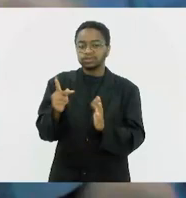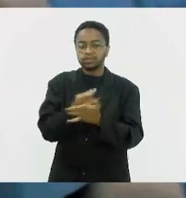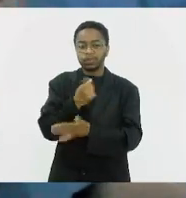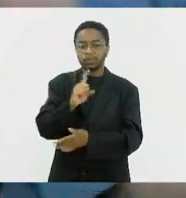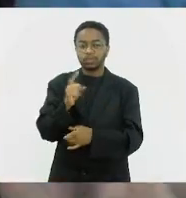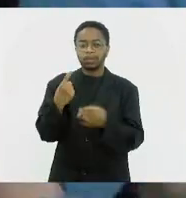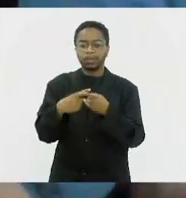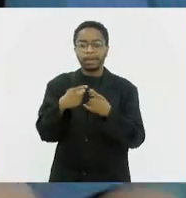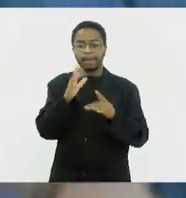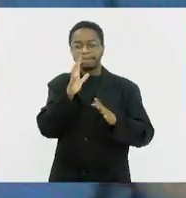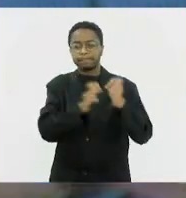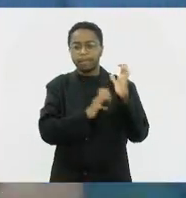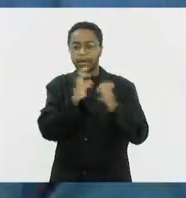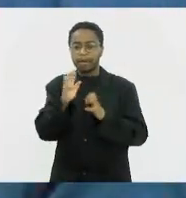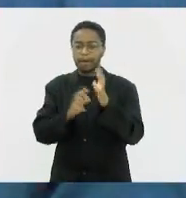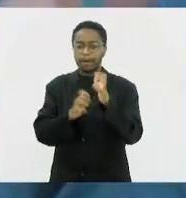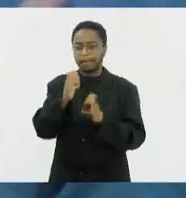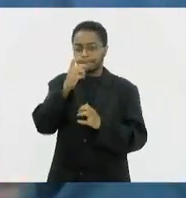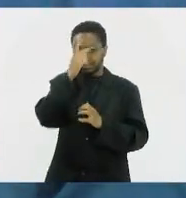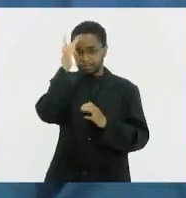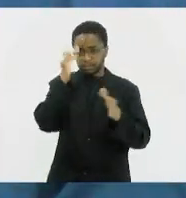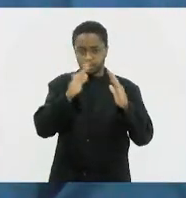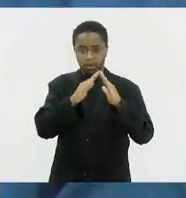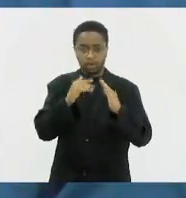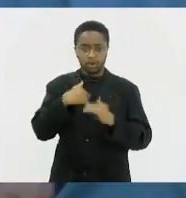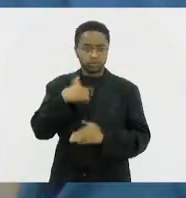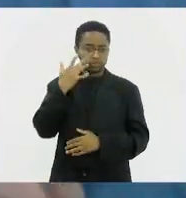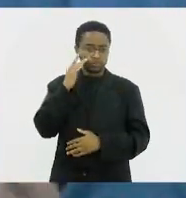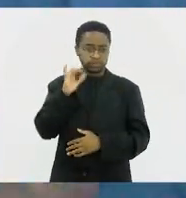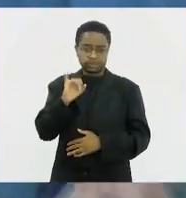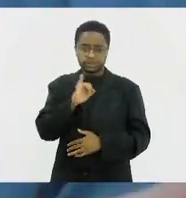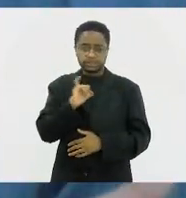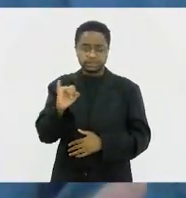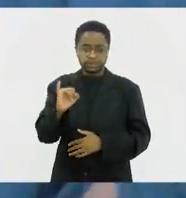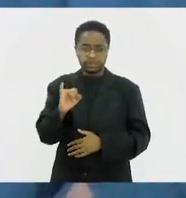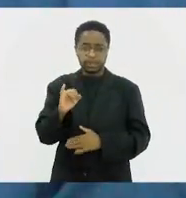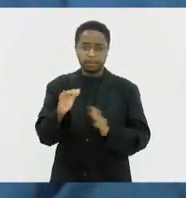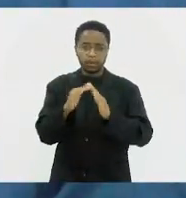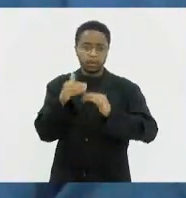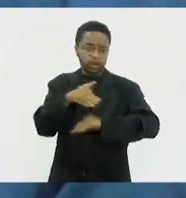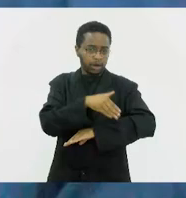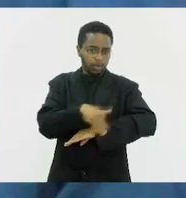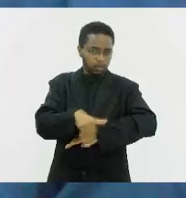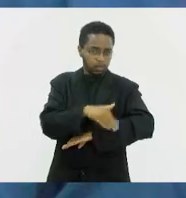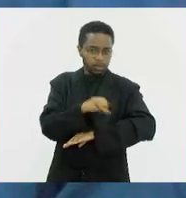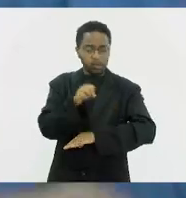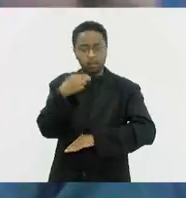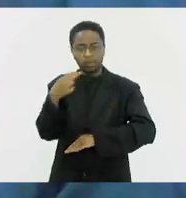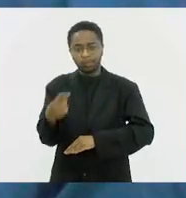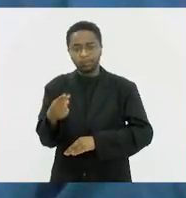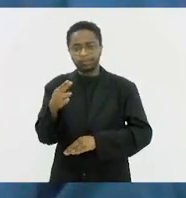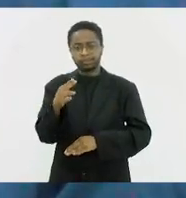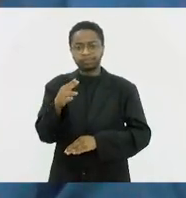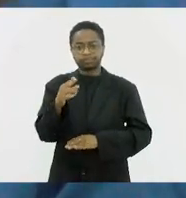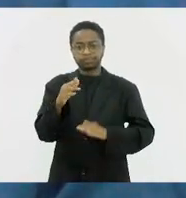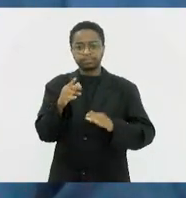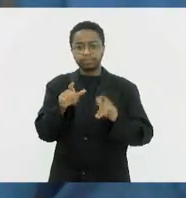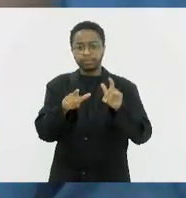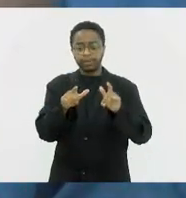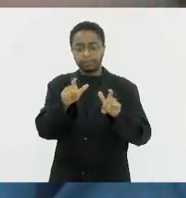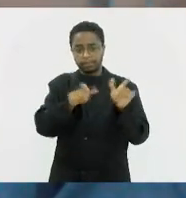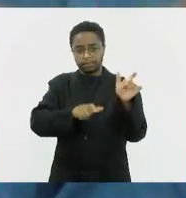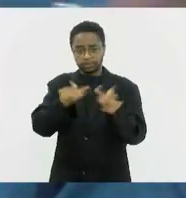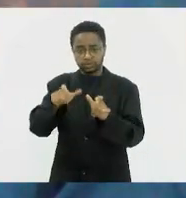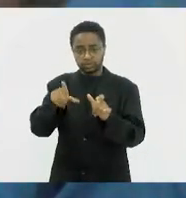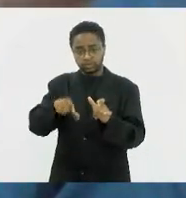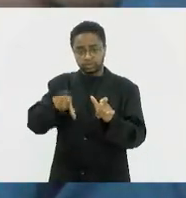de moradores. Eu não sei se são moradores em situação de rua ou moradores em opção de